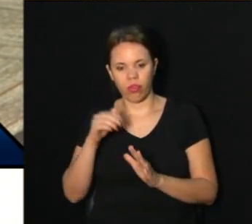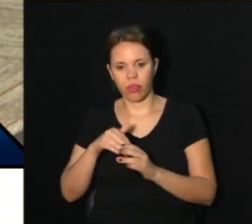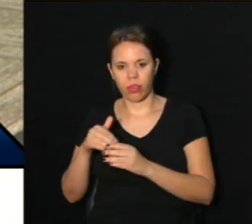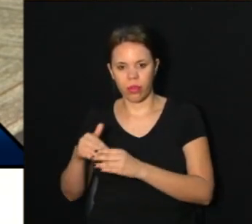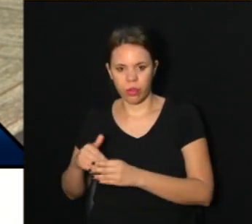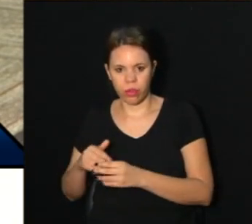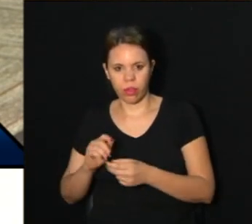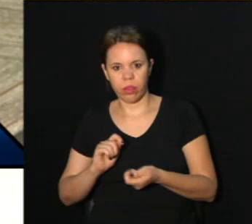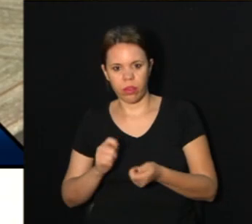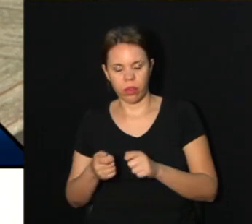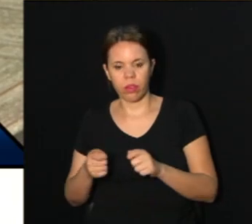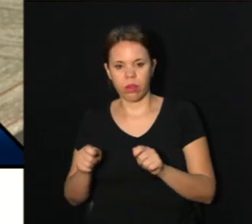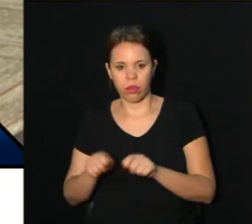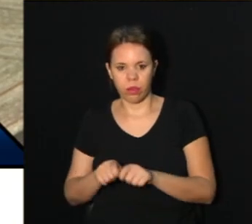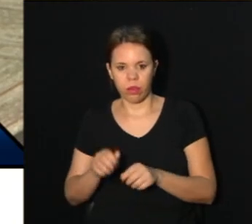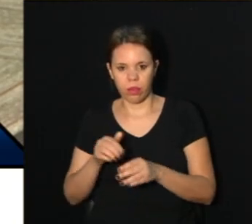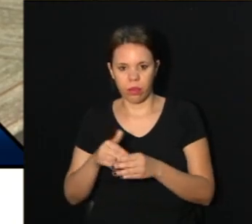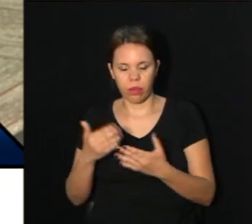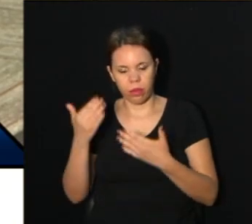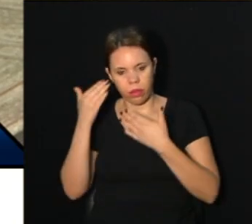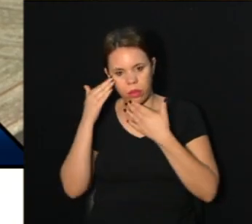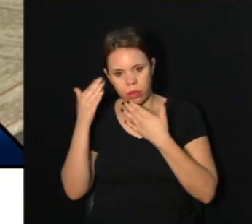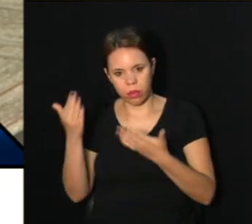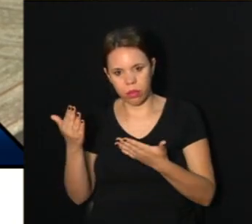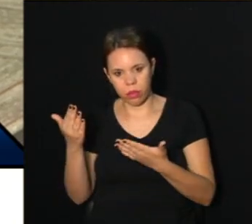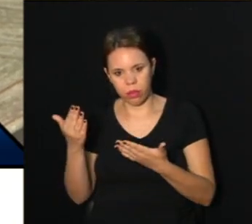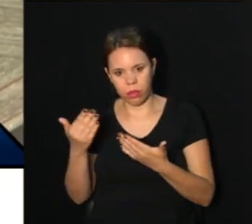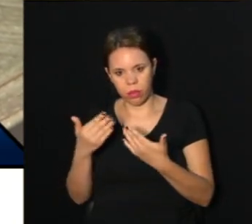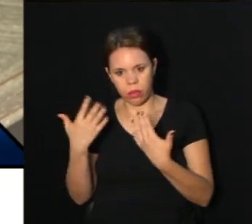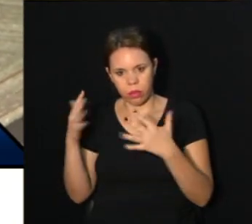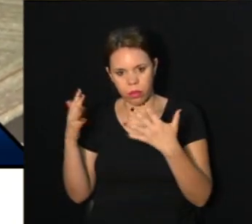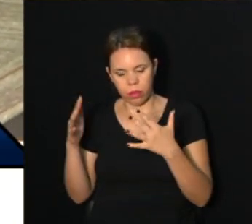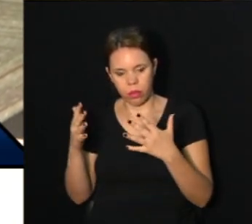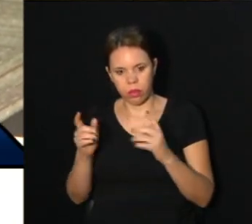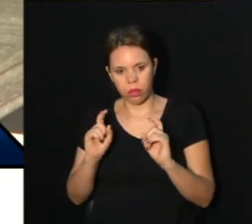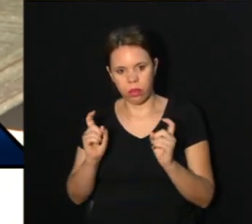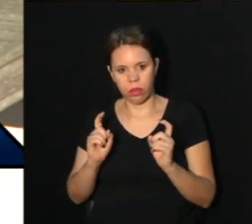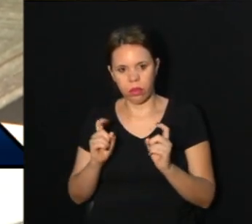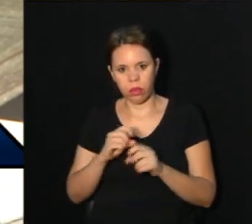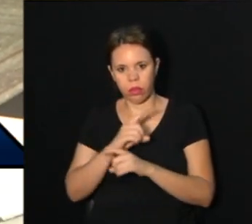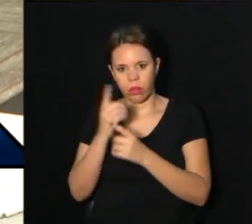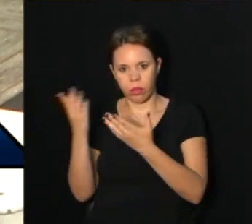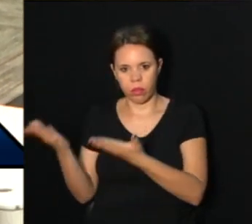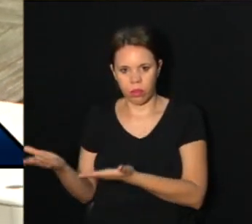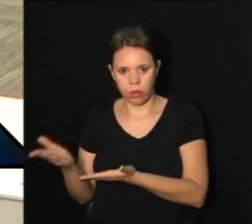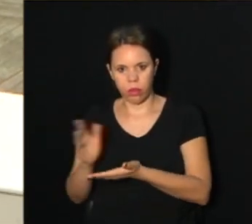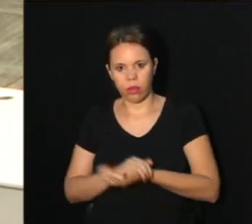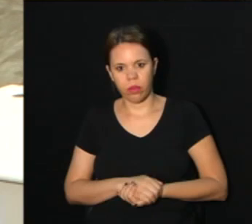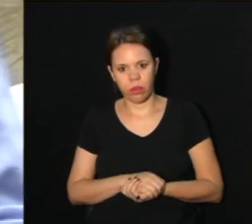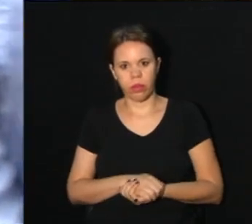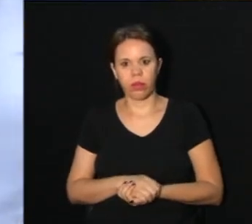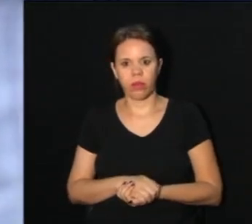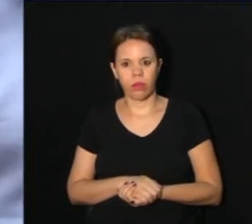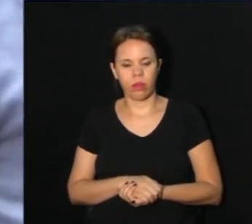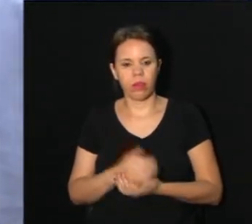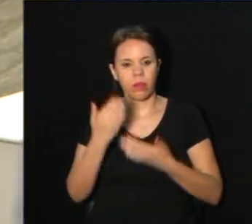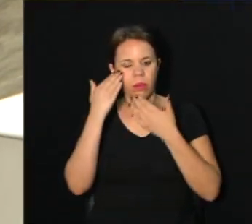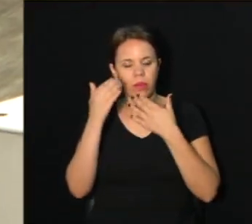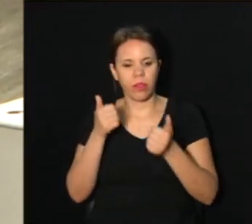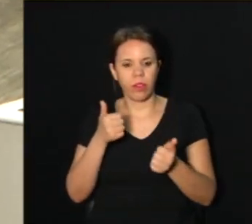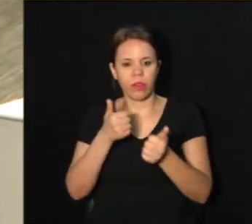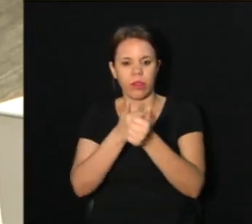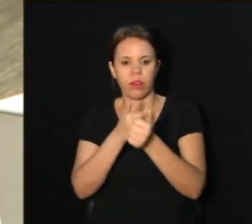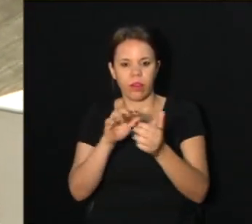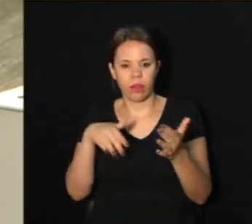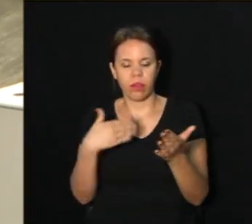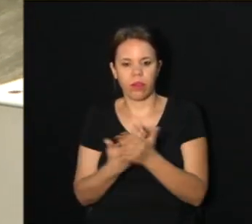projeto apto para ser votado. Tá certo, muito obrigada, parabéns pela audiência e um ótimo dia para o senhor, vereador. E obrigado a você que nos acompanhou